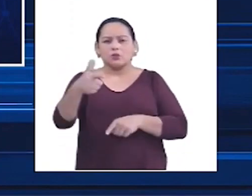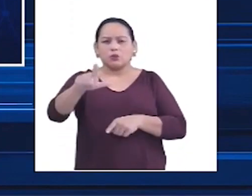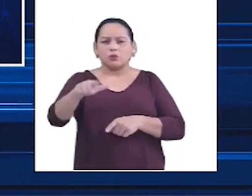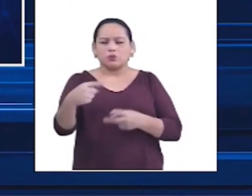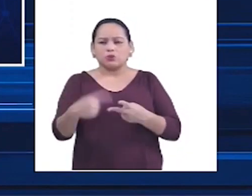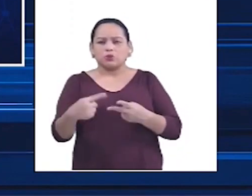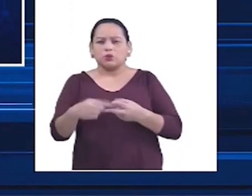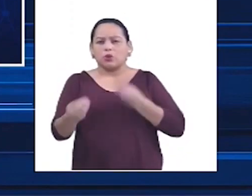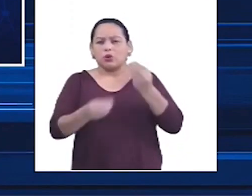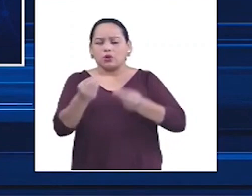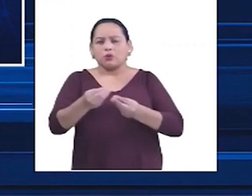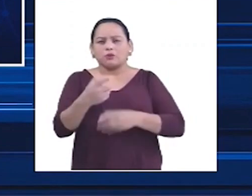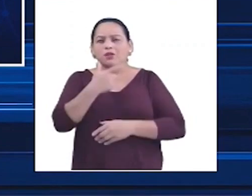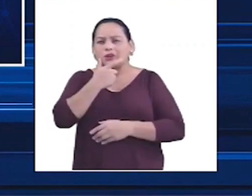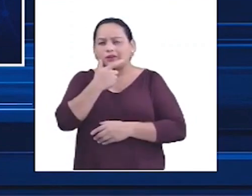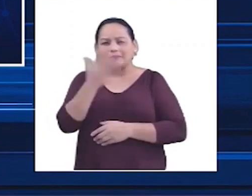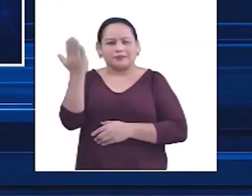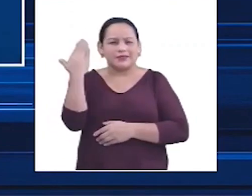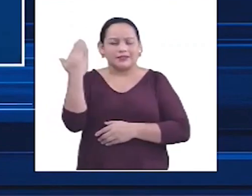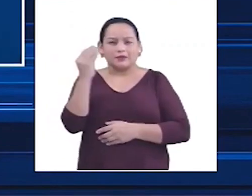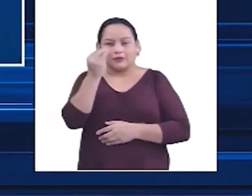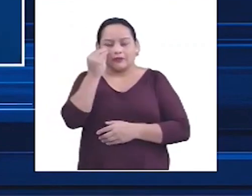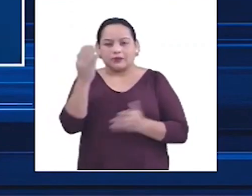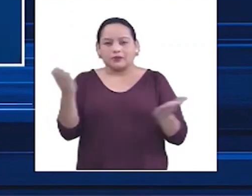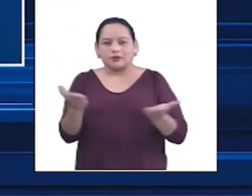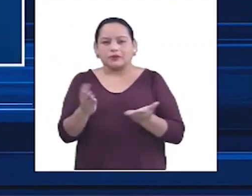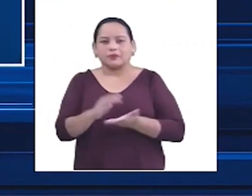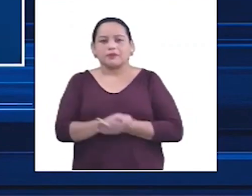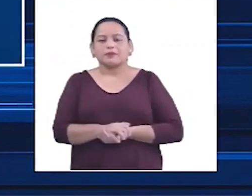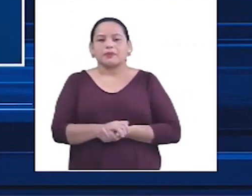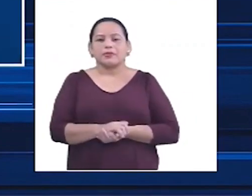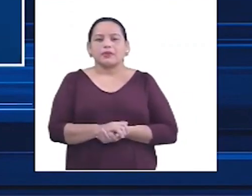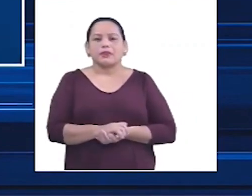a conjugação do verbo to be no passado.